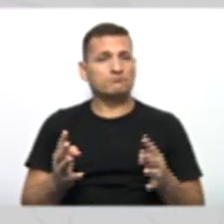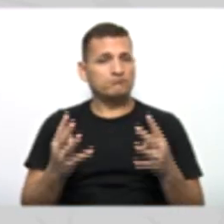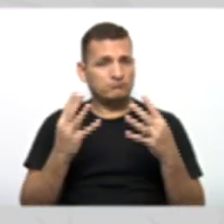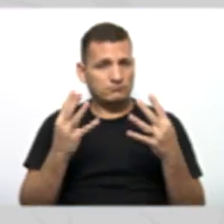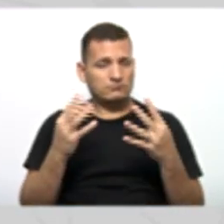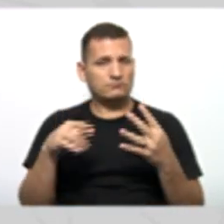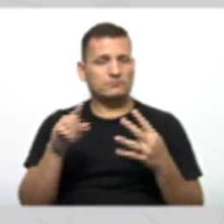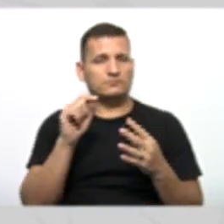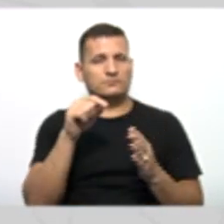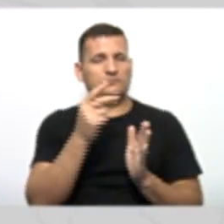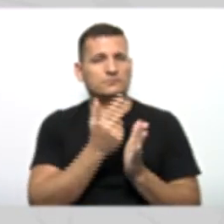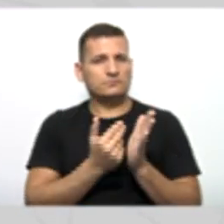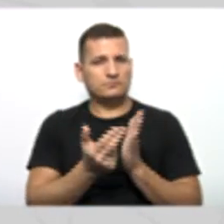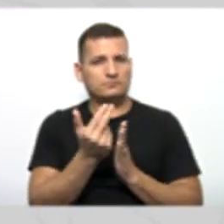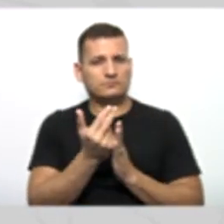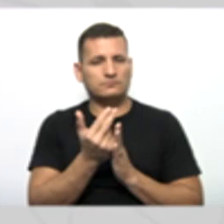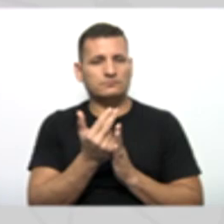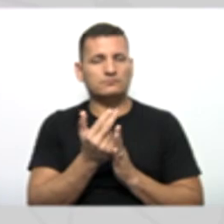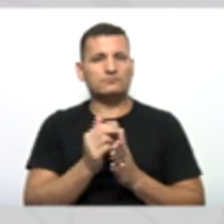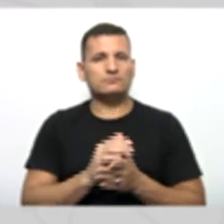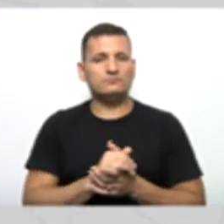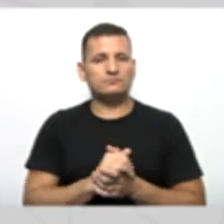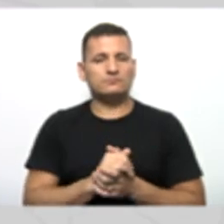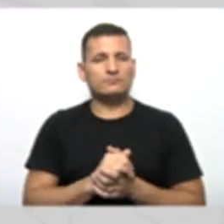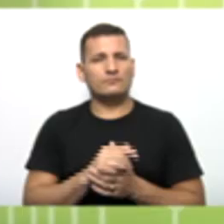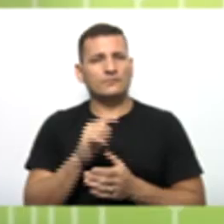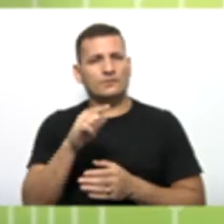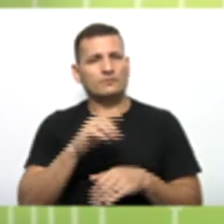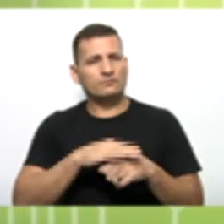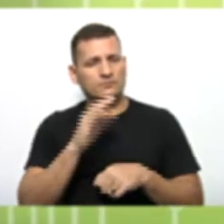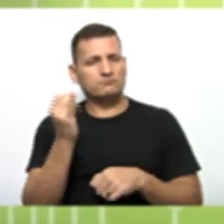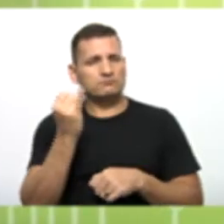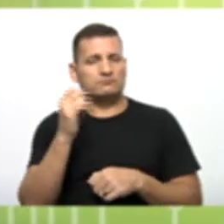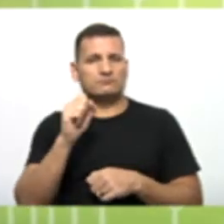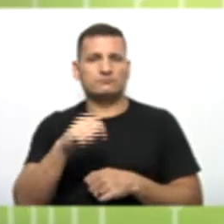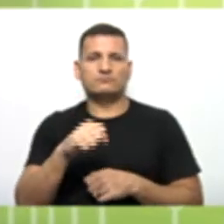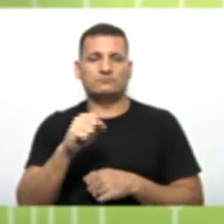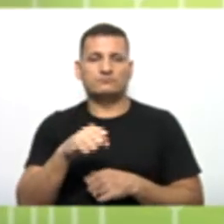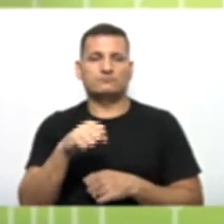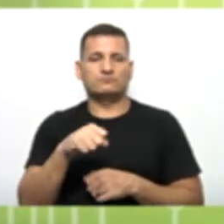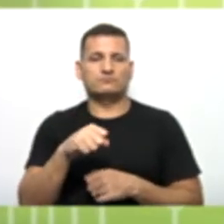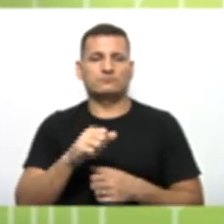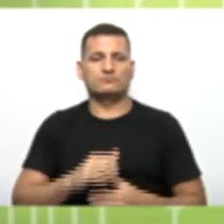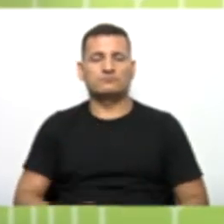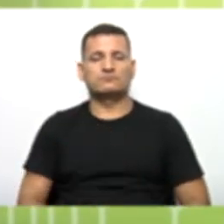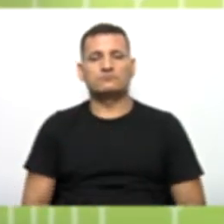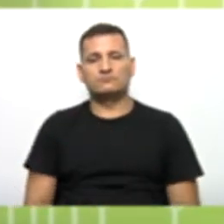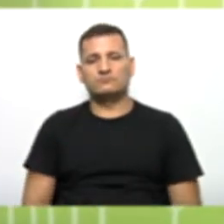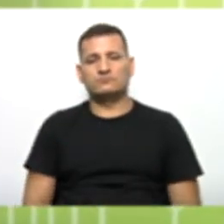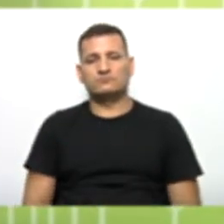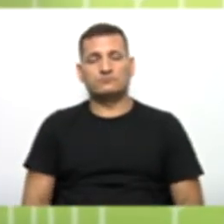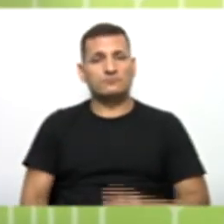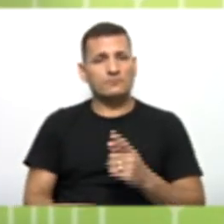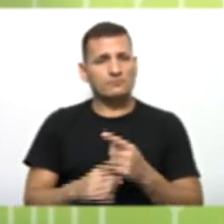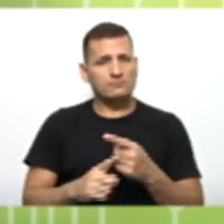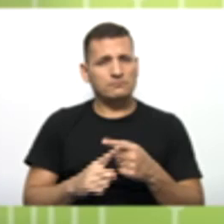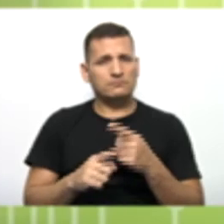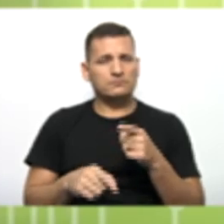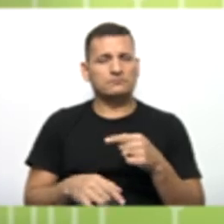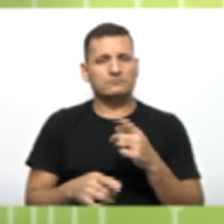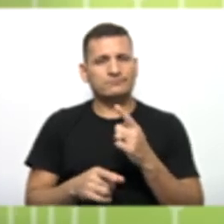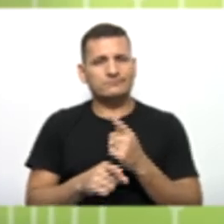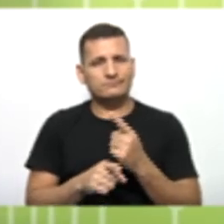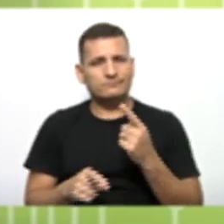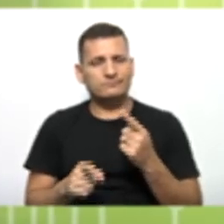vocês esse diagrama. Ó. É um dos mais importantes, sim, porque ó, quando você identifica qual a